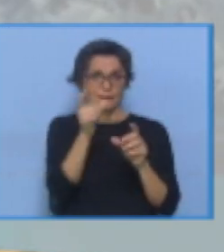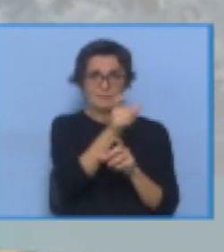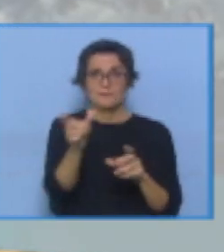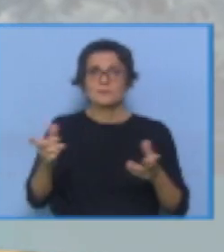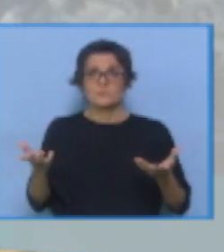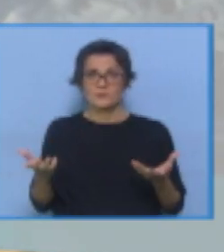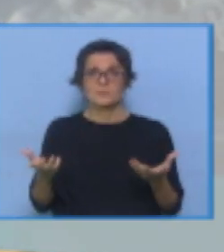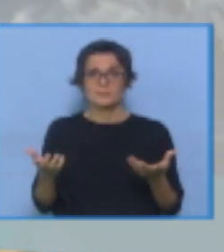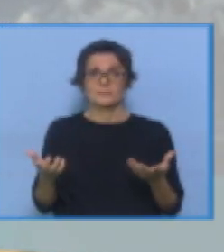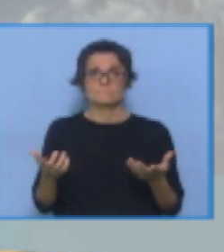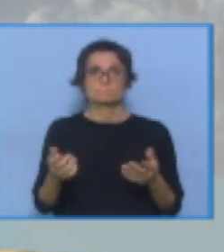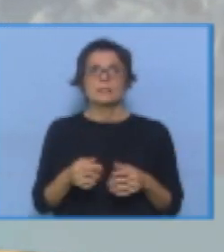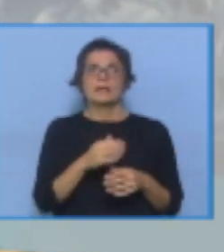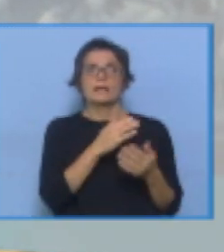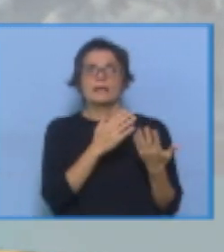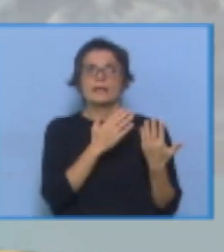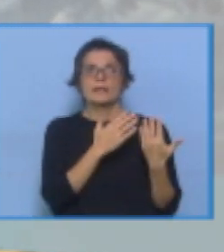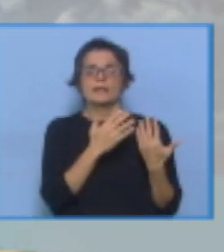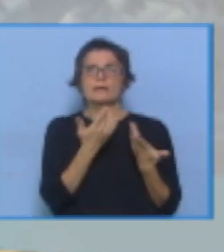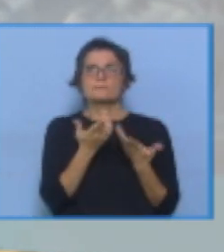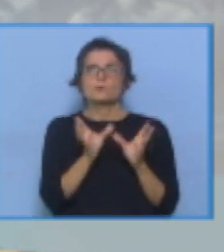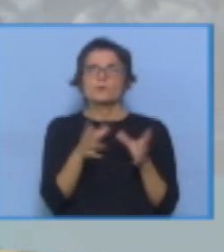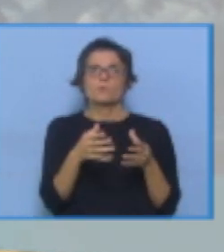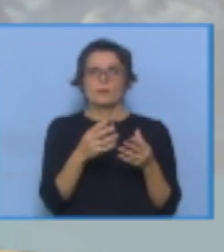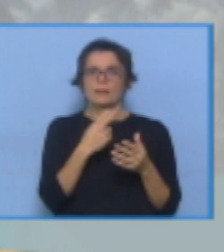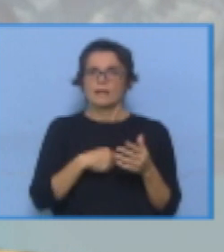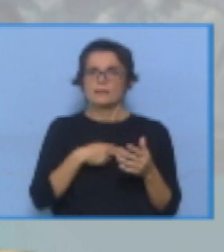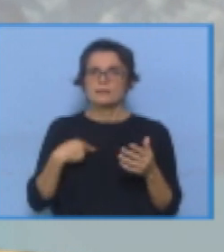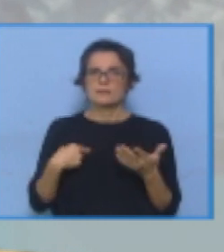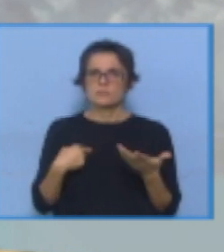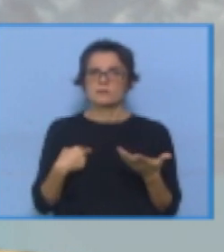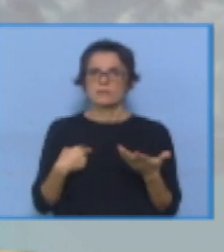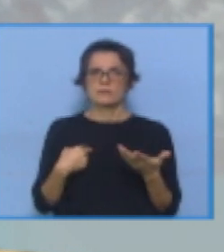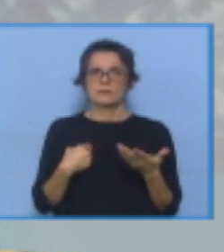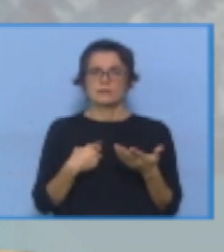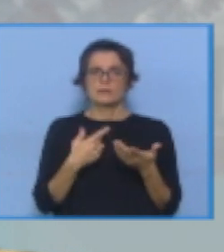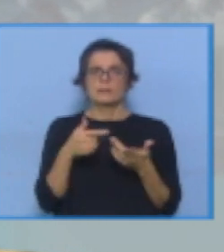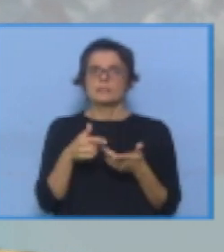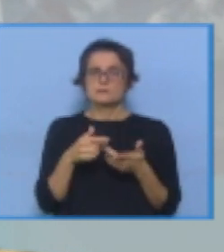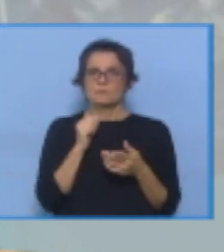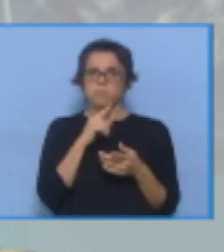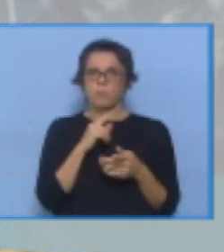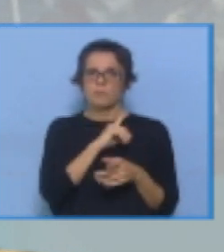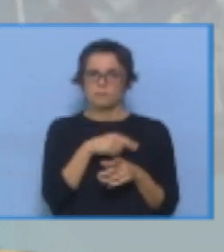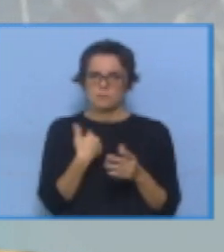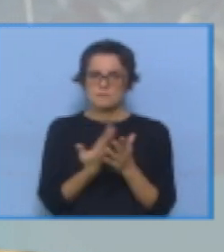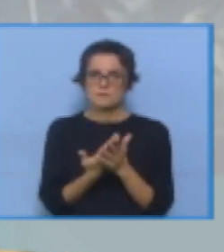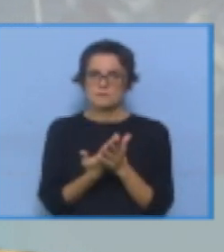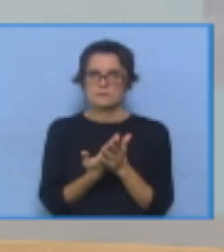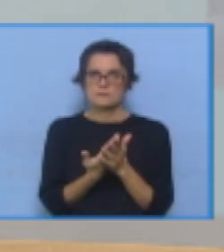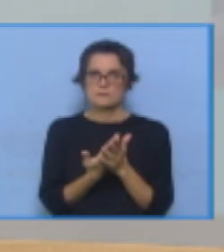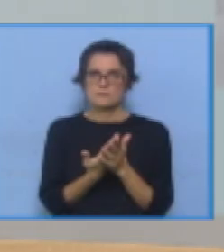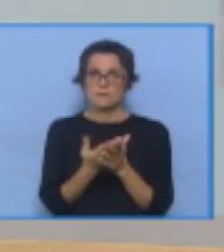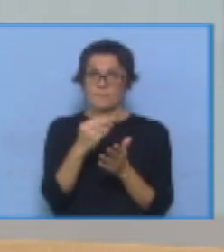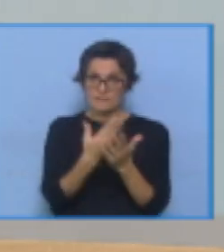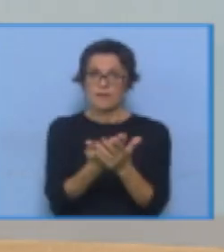comunidades cristãs neste âmbito pode ser sempre mais potenciado? Sim, se de facto